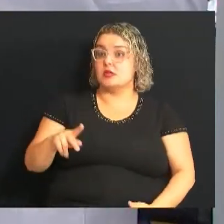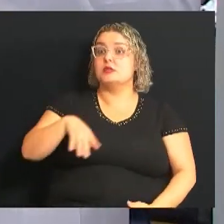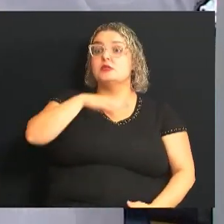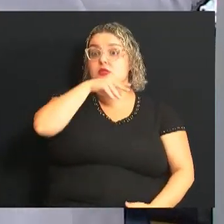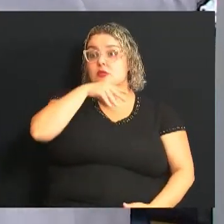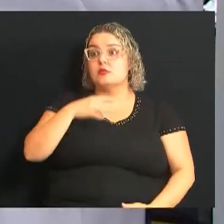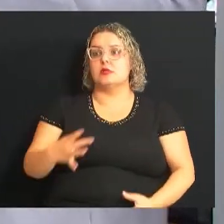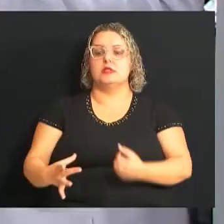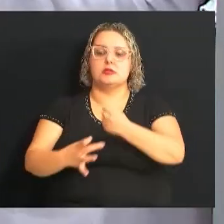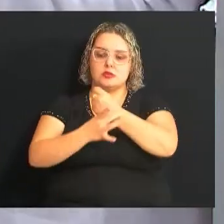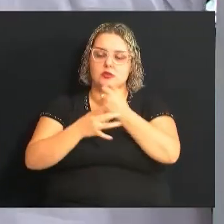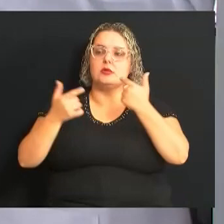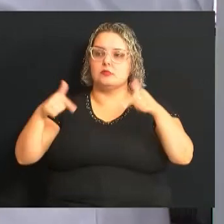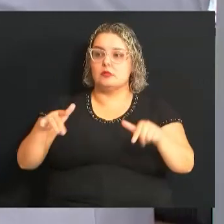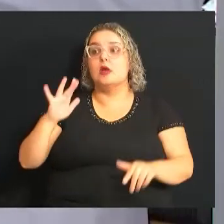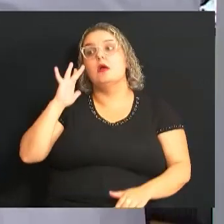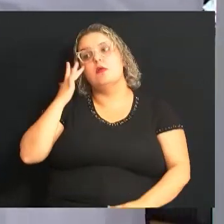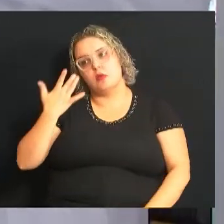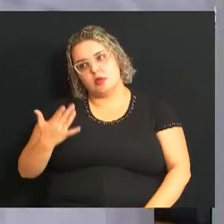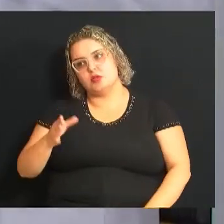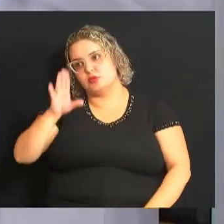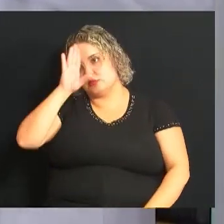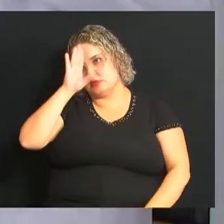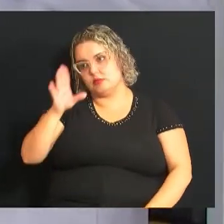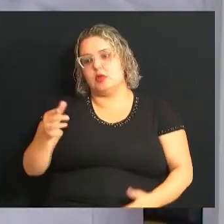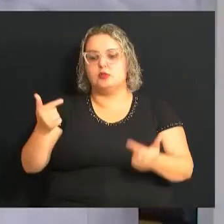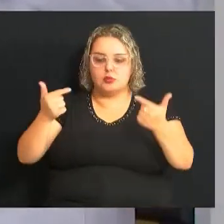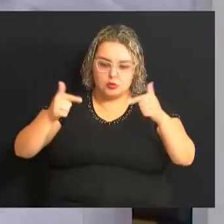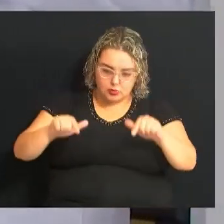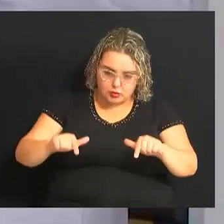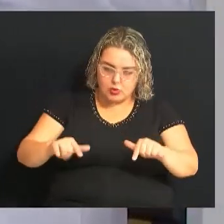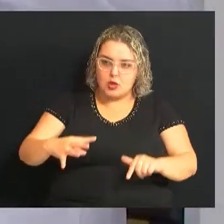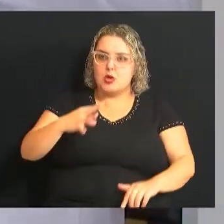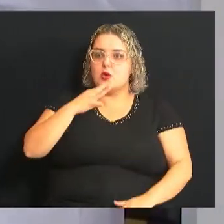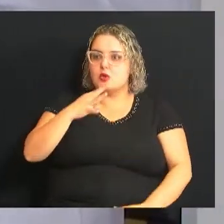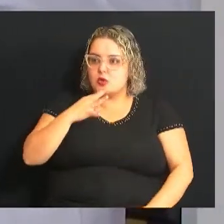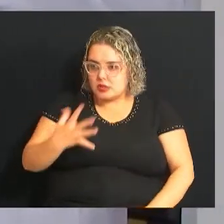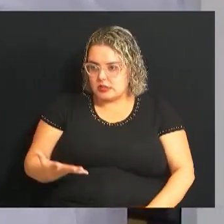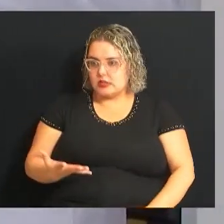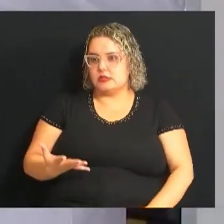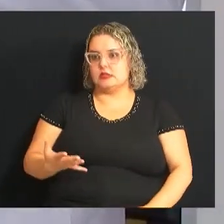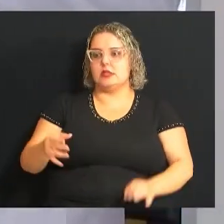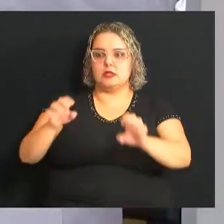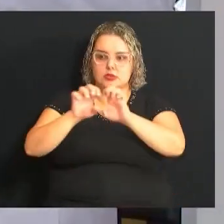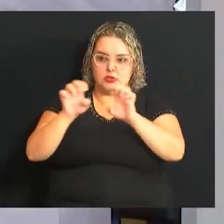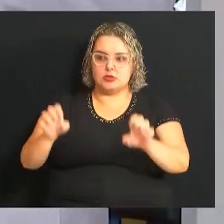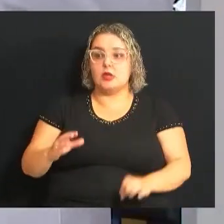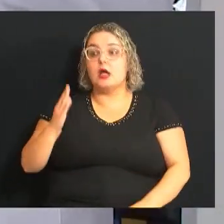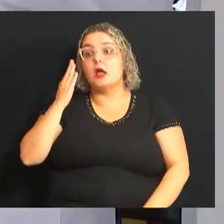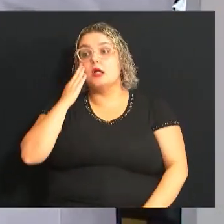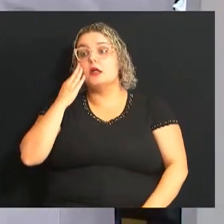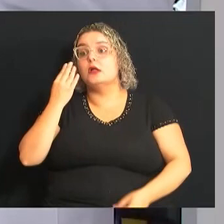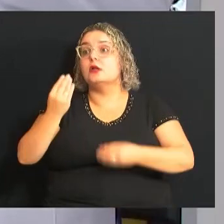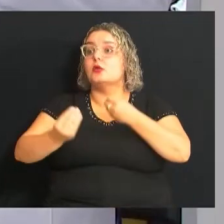espaço? Acho que principalmente ir até o local, conhecer a estrutura realmente, entender como que é